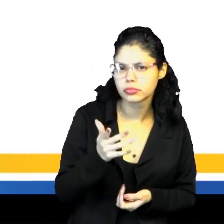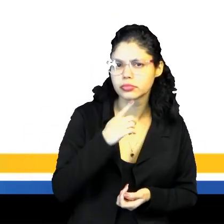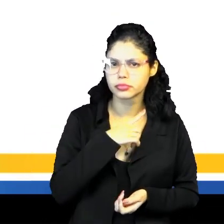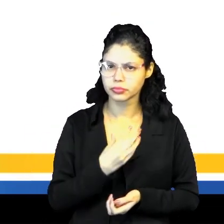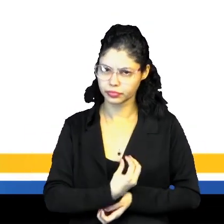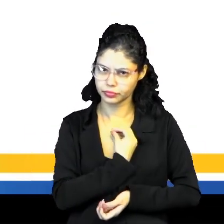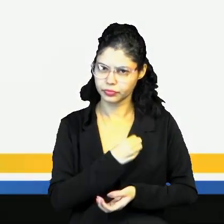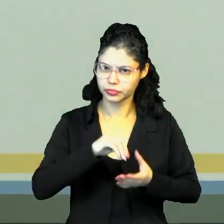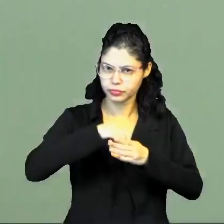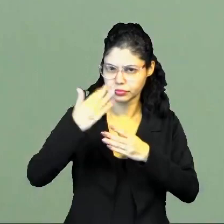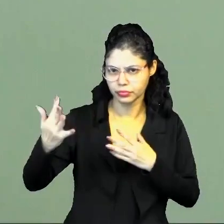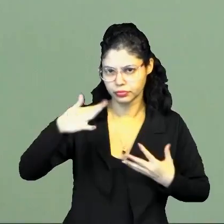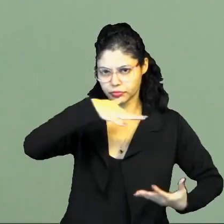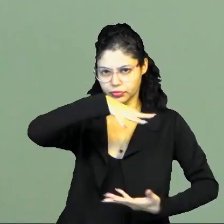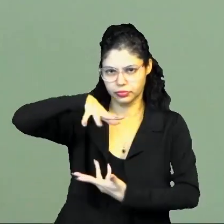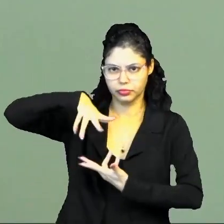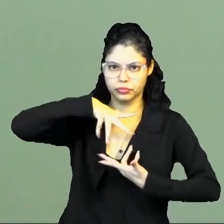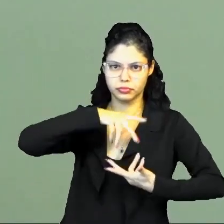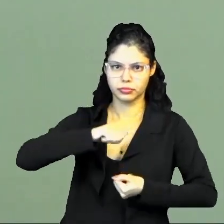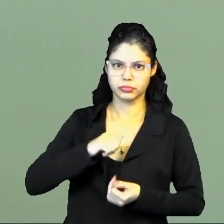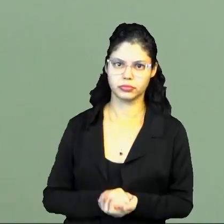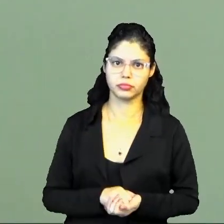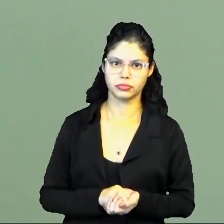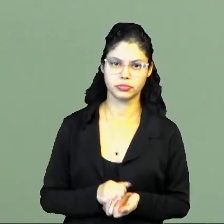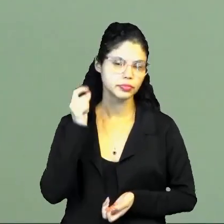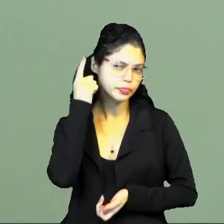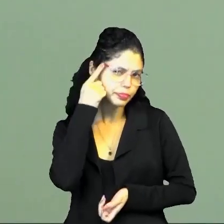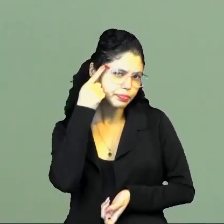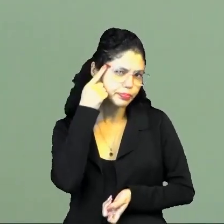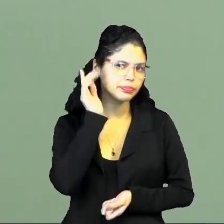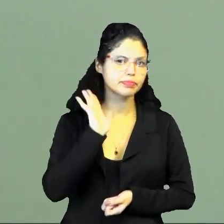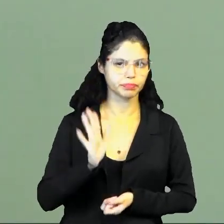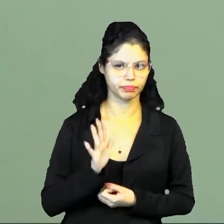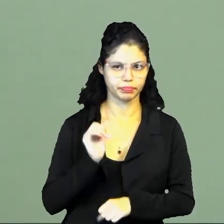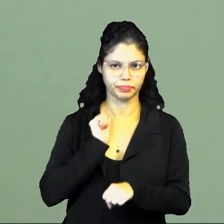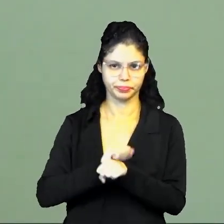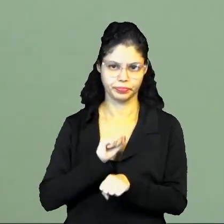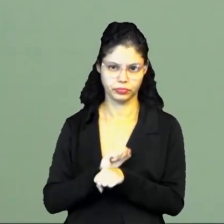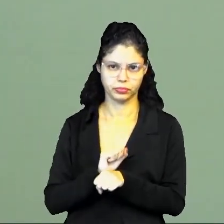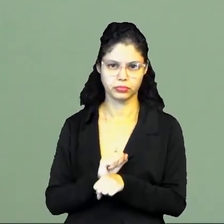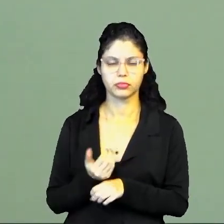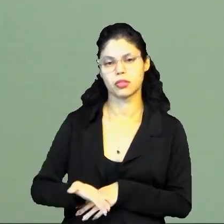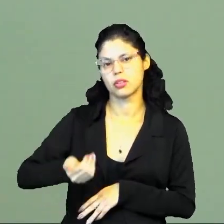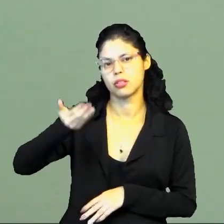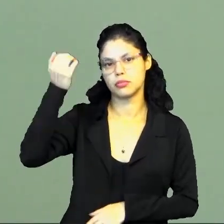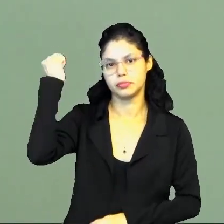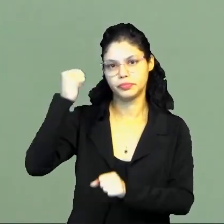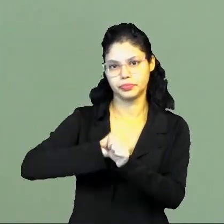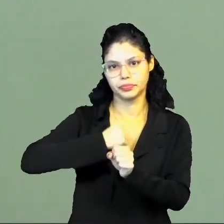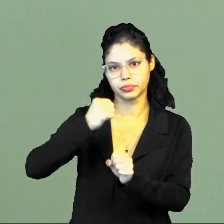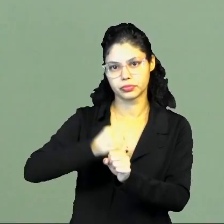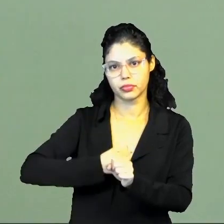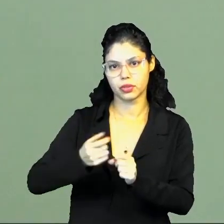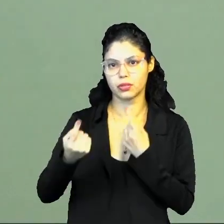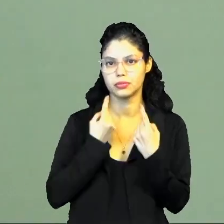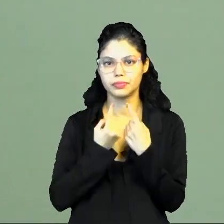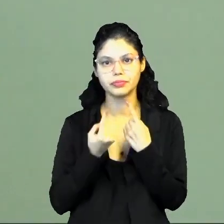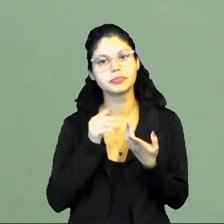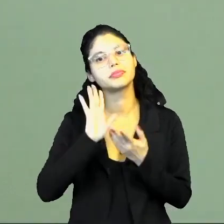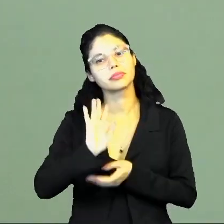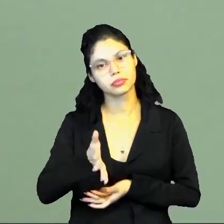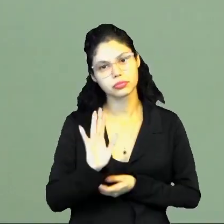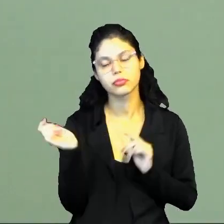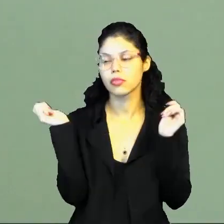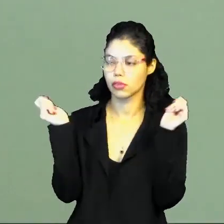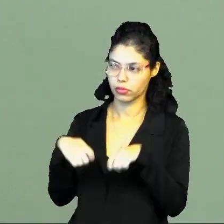uma vida fora da Terra? Vocês pararam para se perguntar? Durante muitos anos aí foi pauta para discussões a questão